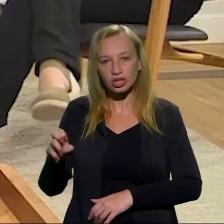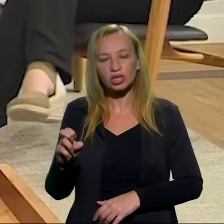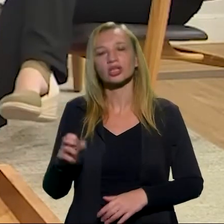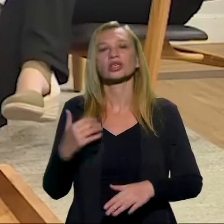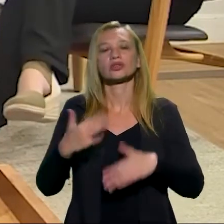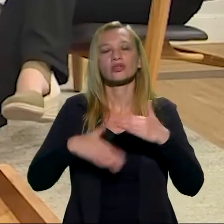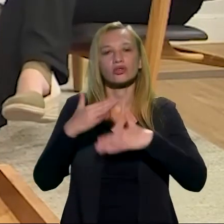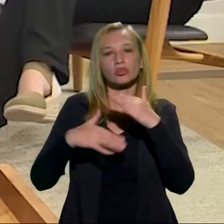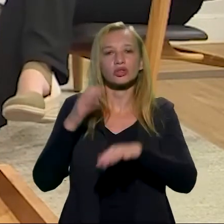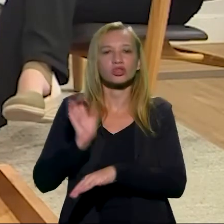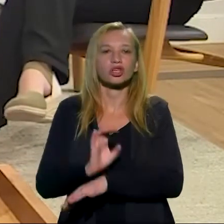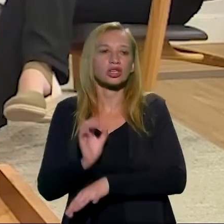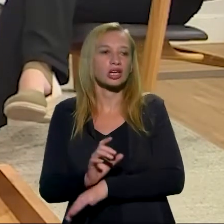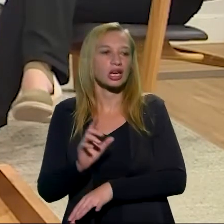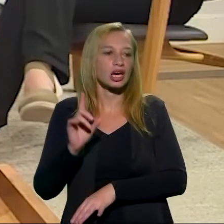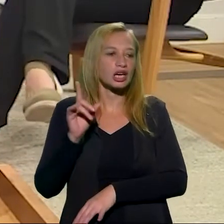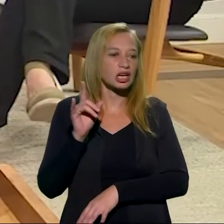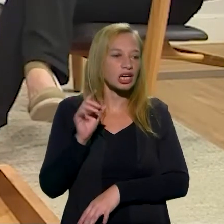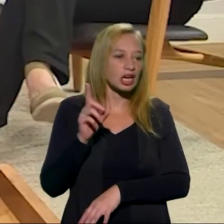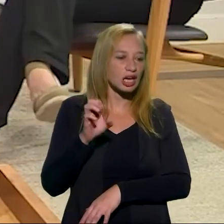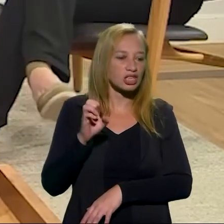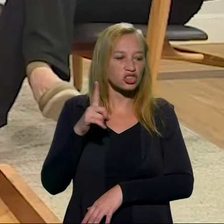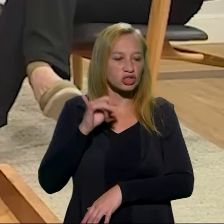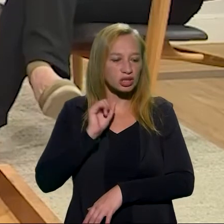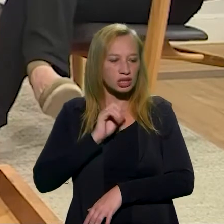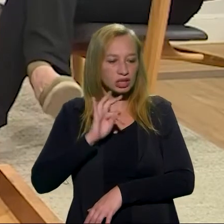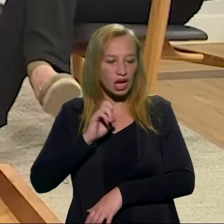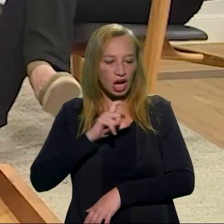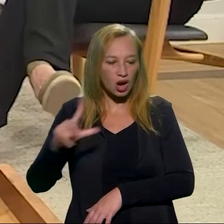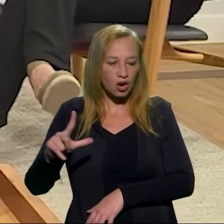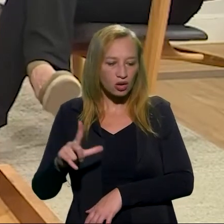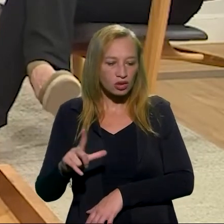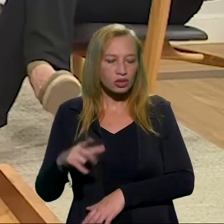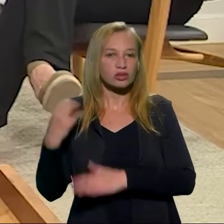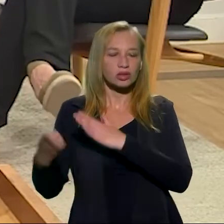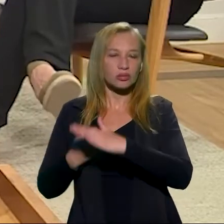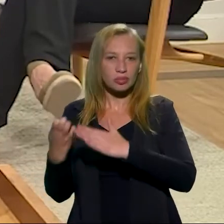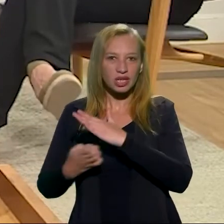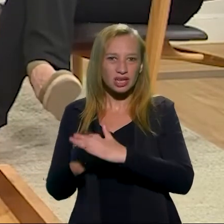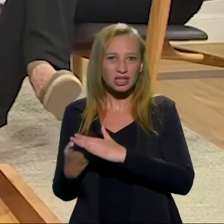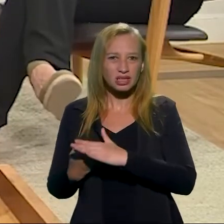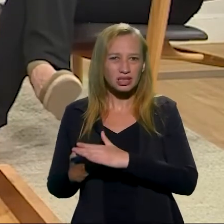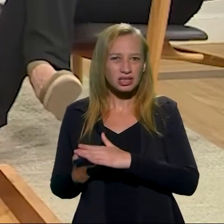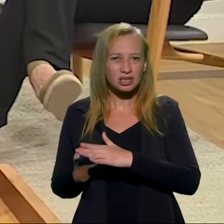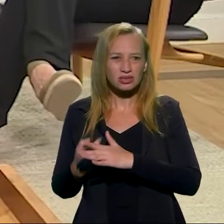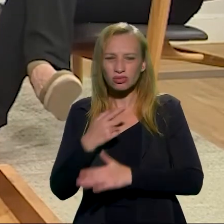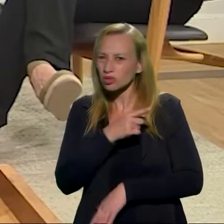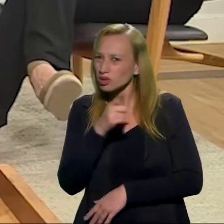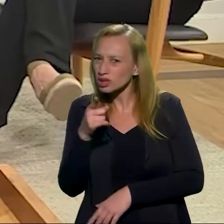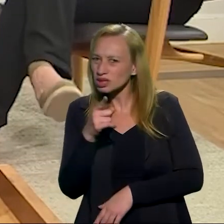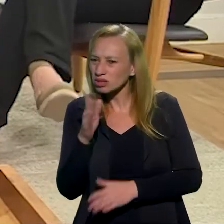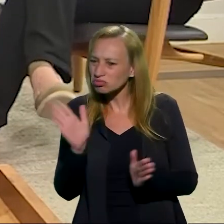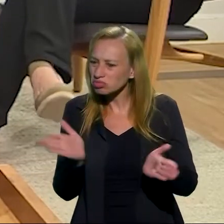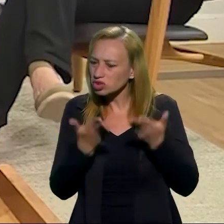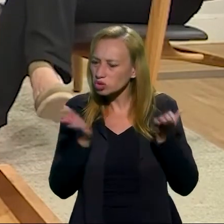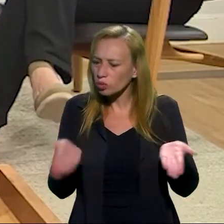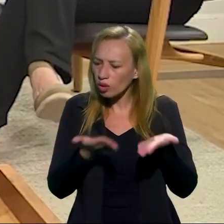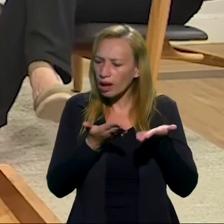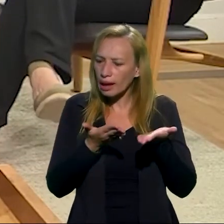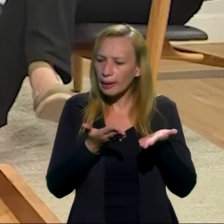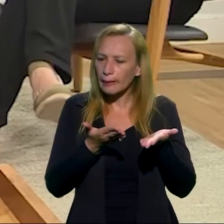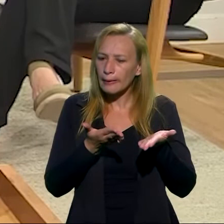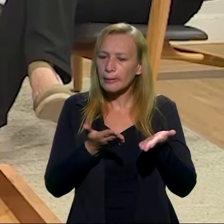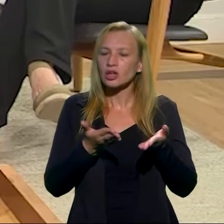que é a Agência de Fomento do Estado, que tem lá o edital do doutor nas empresas, de